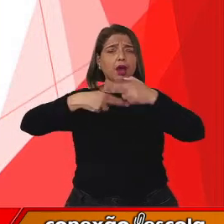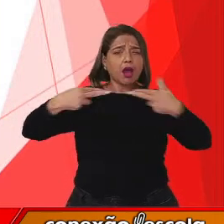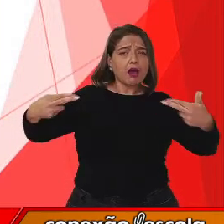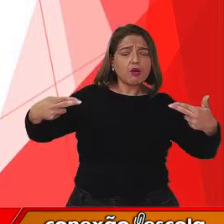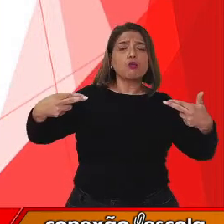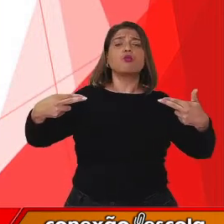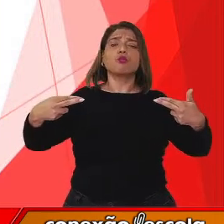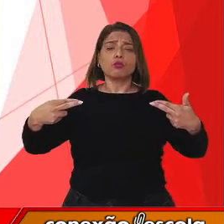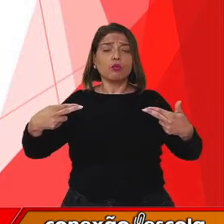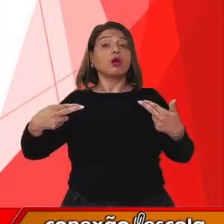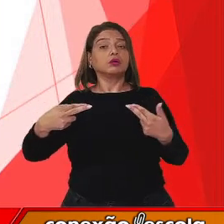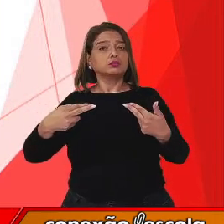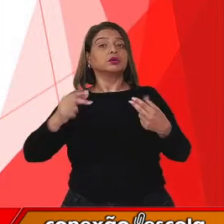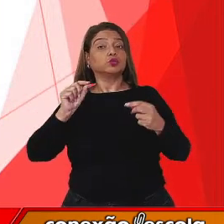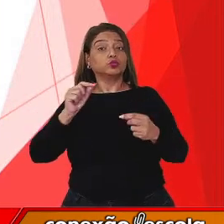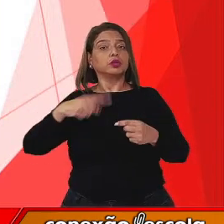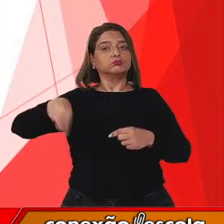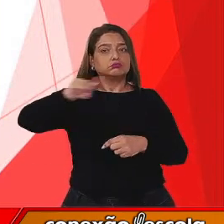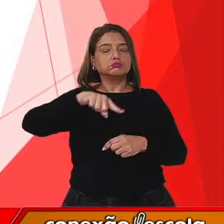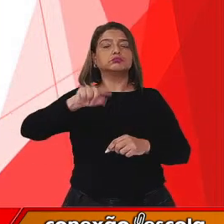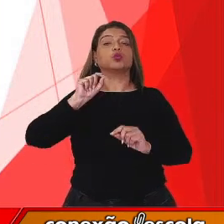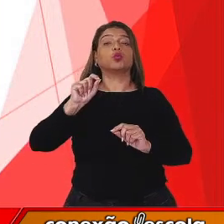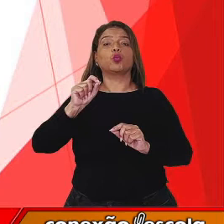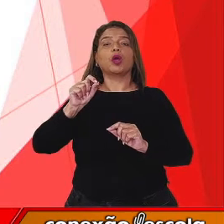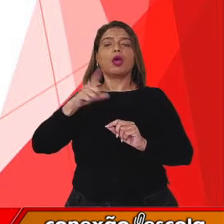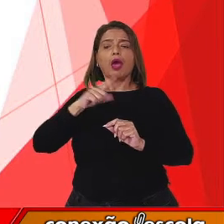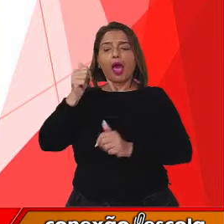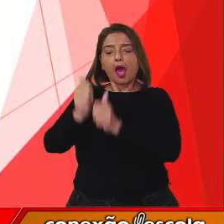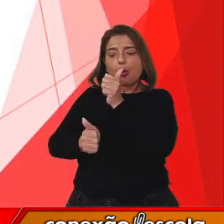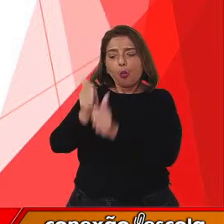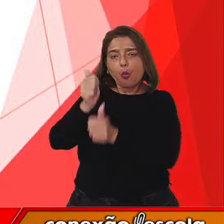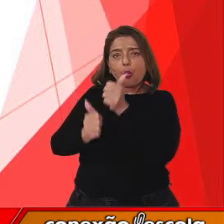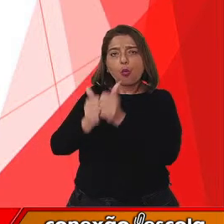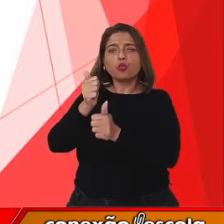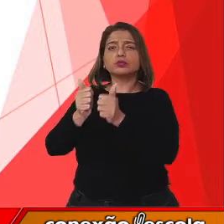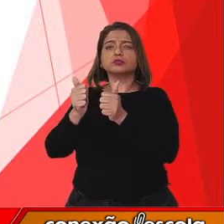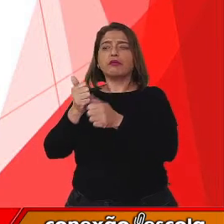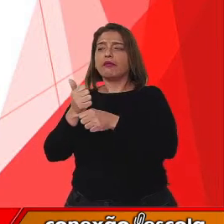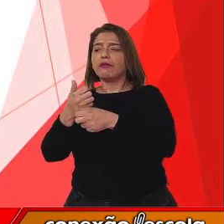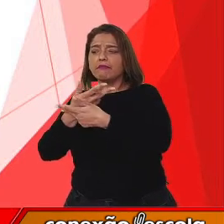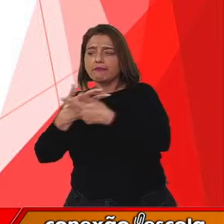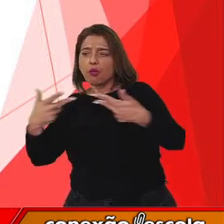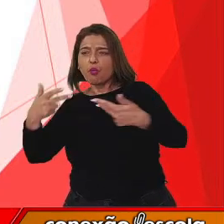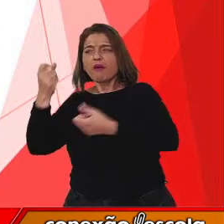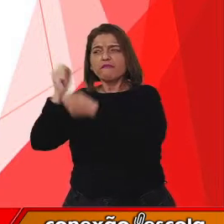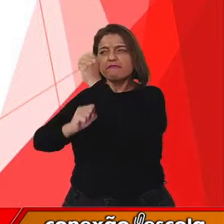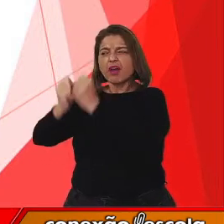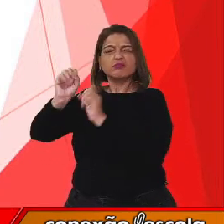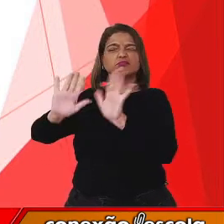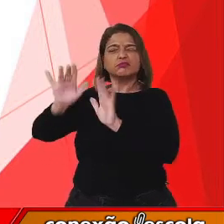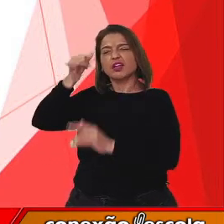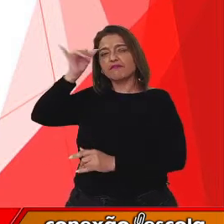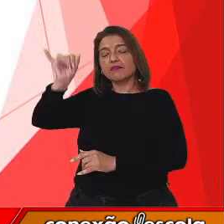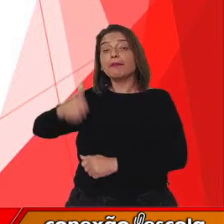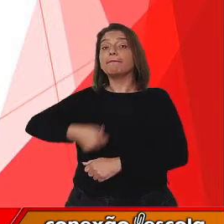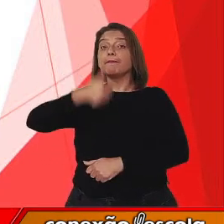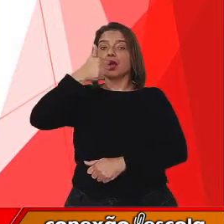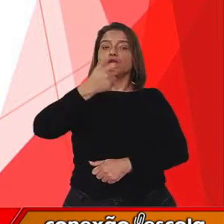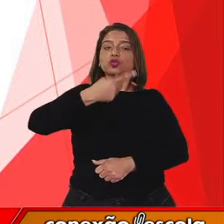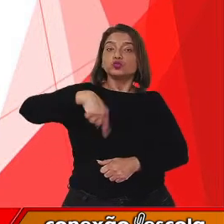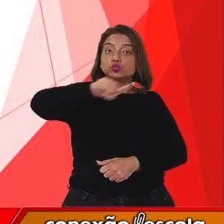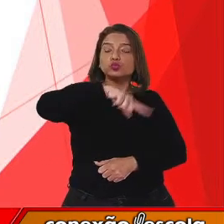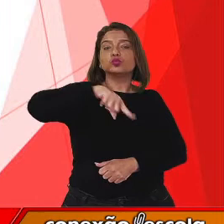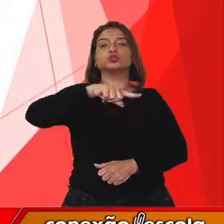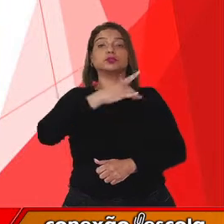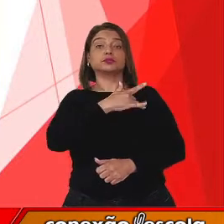macarrão, tá? Vamos limitar os grãos refinados, como arroz branco, certinho? O pão branco, né? Toda farinha